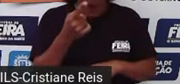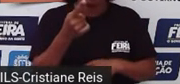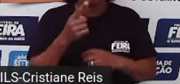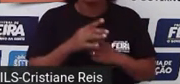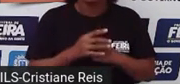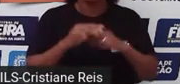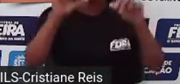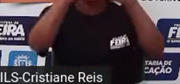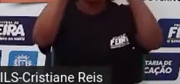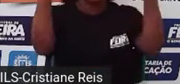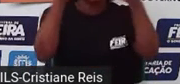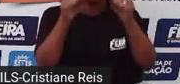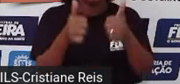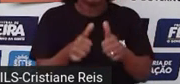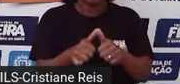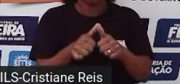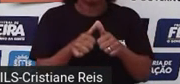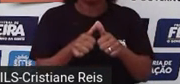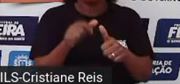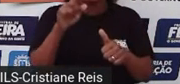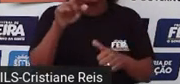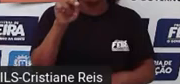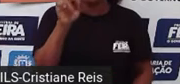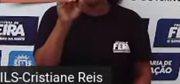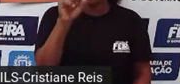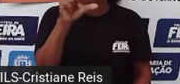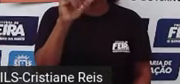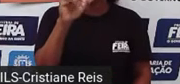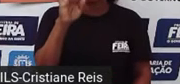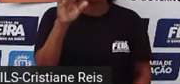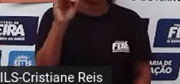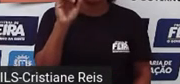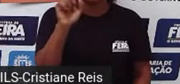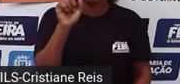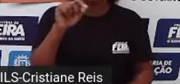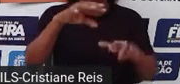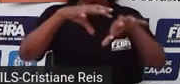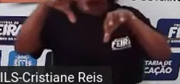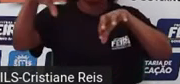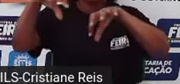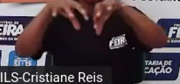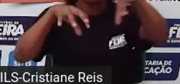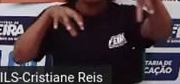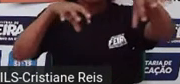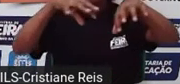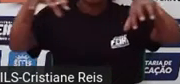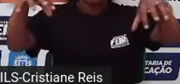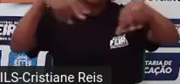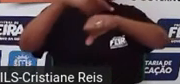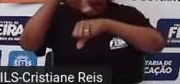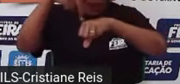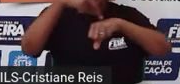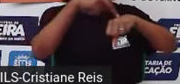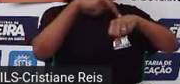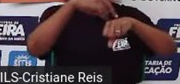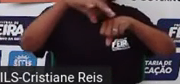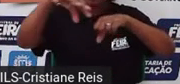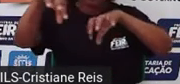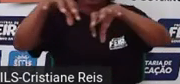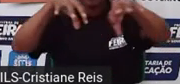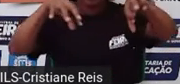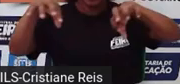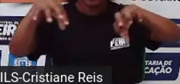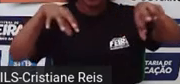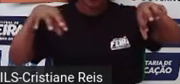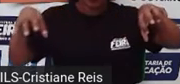sabe que isso é um mapa e o que que faz próxima para ser político é porque ele tem a divisão dos países né que